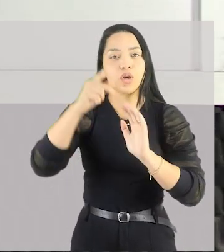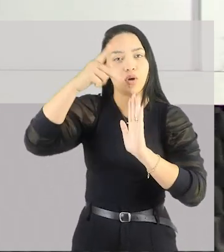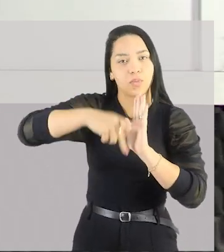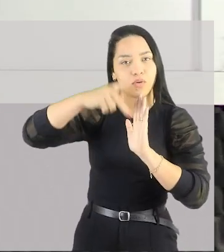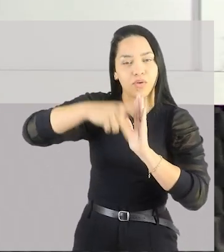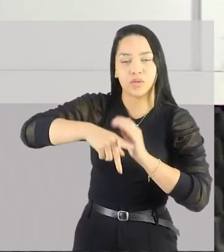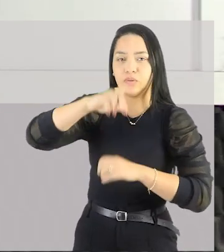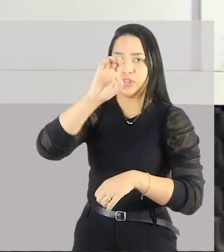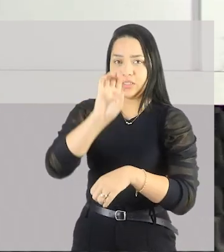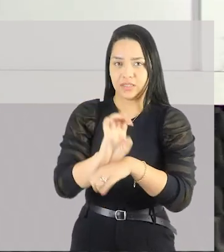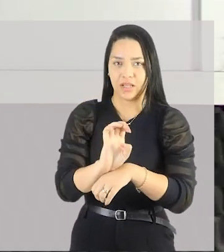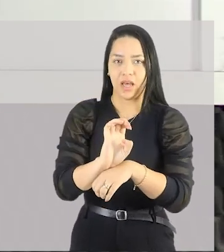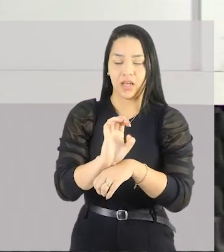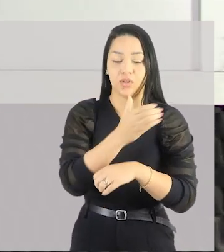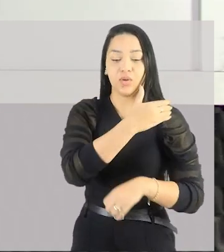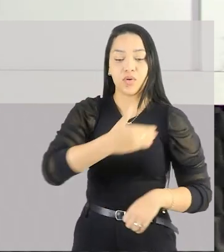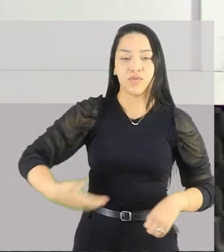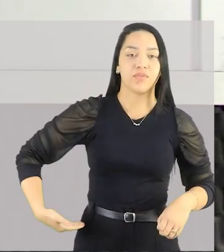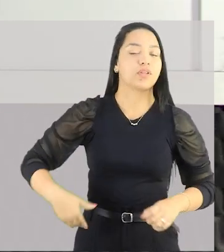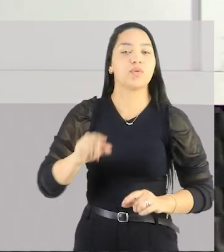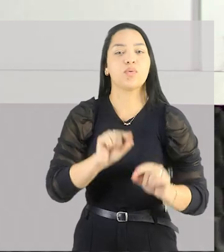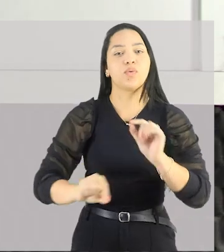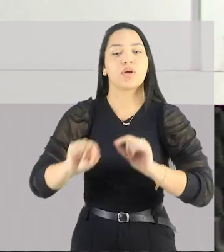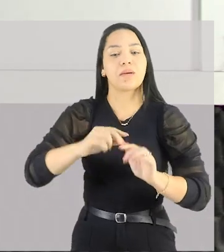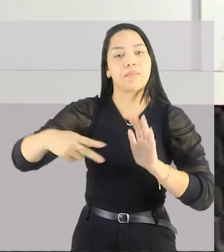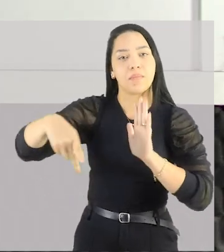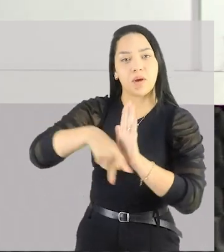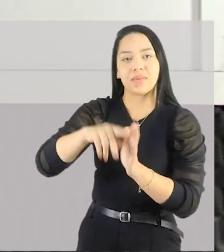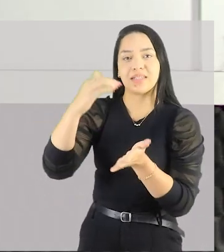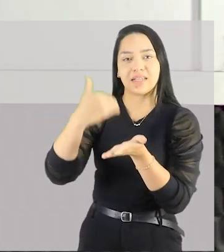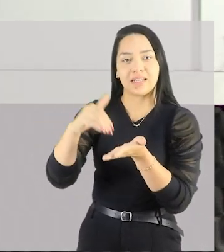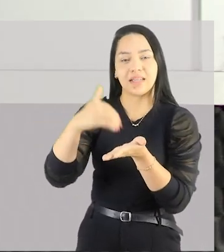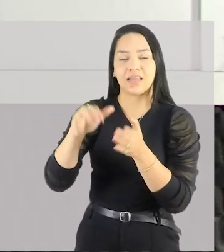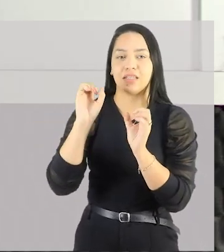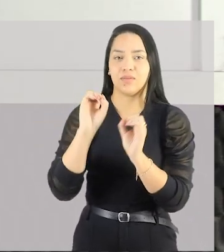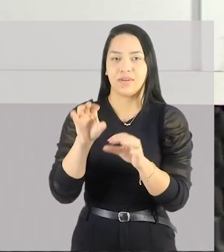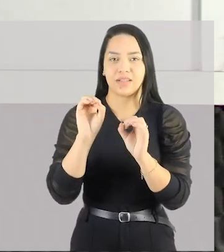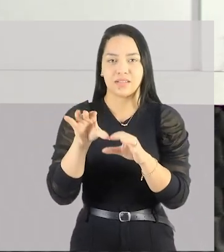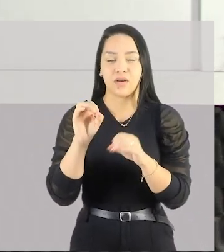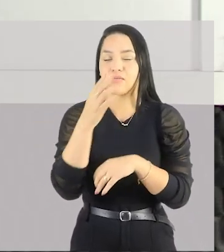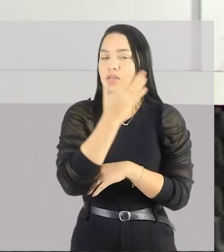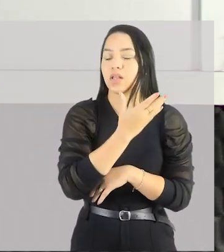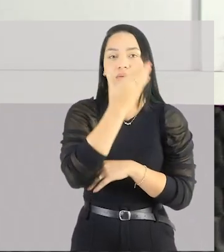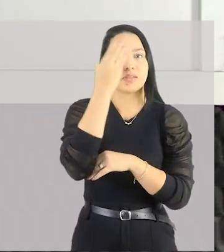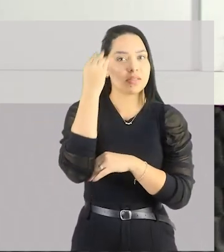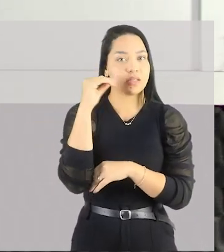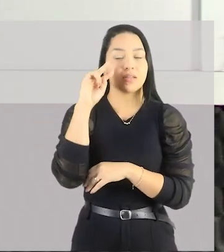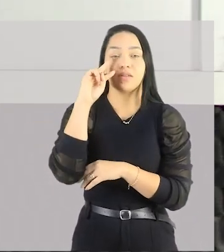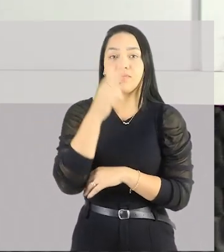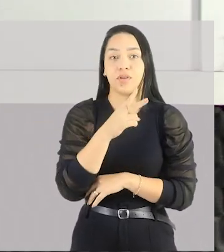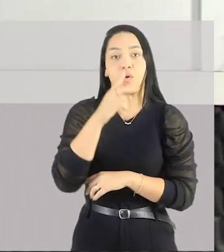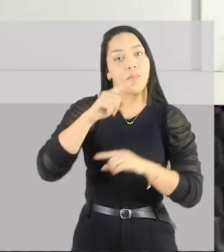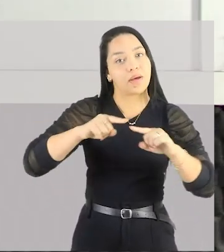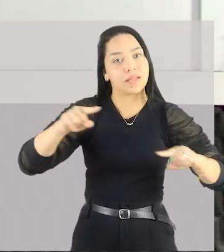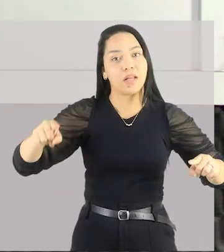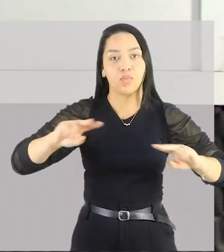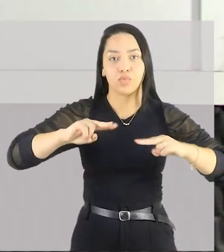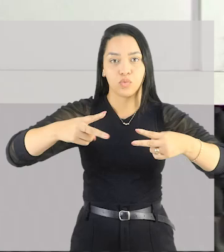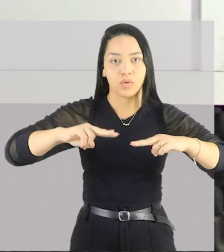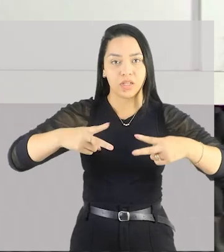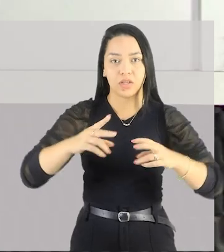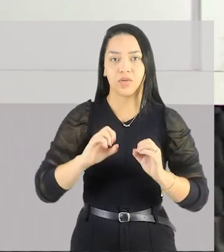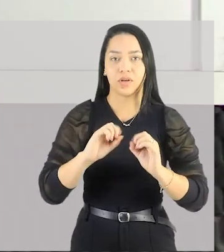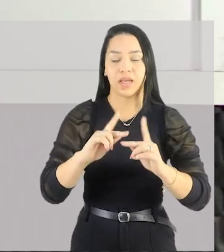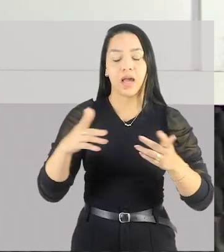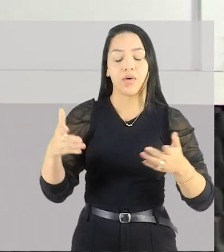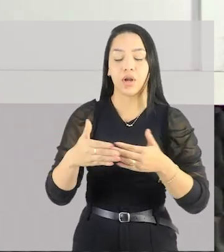projeto do Estado, do Governo do Estado, através da Secretaria de Educação. Não esquece de acessar o nosso materialzinho no link.